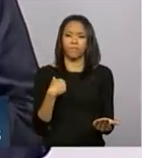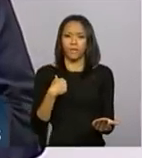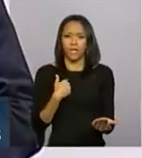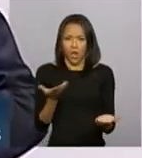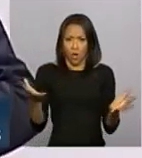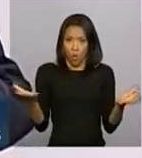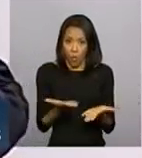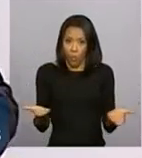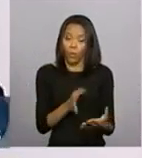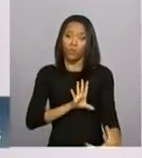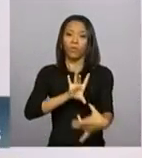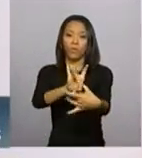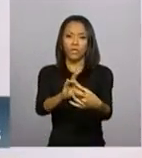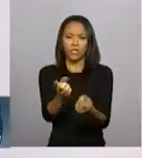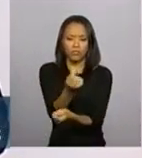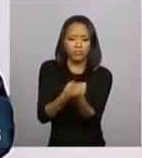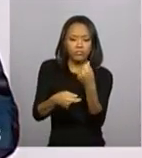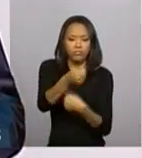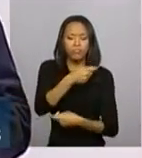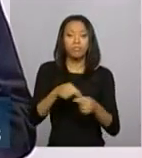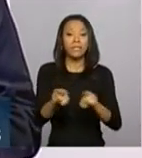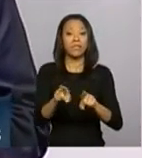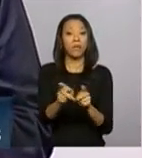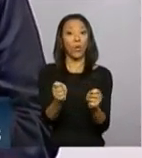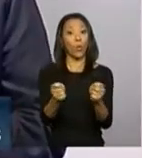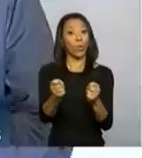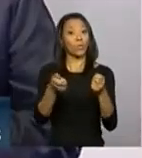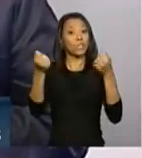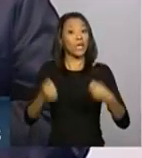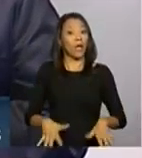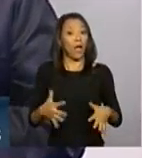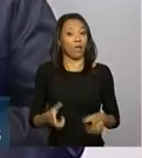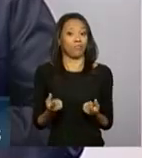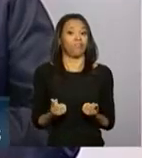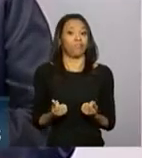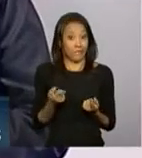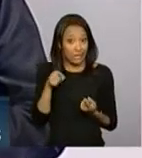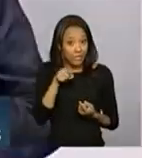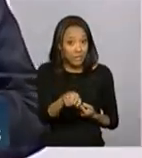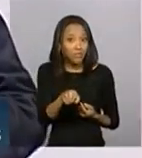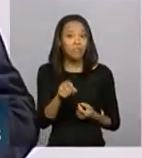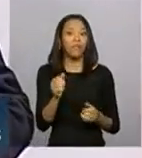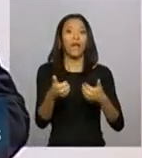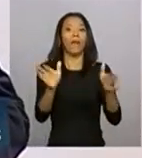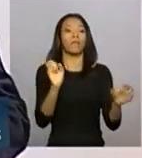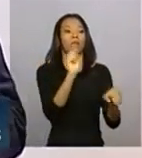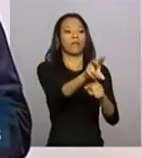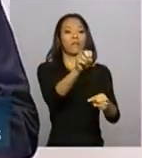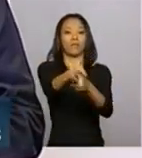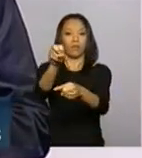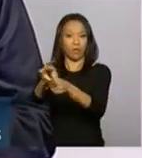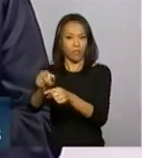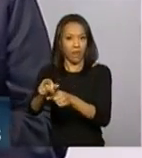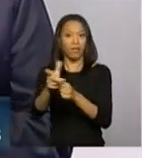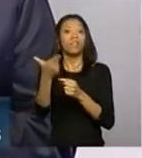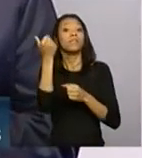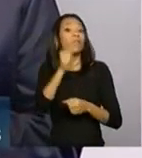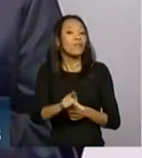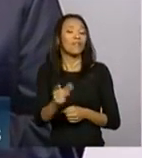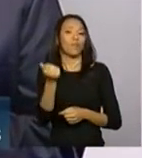economia e contenção de despesas, tudo isso significa empregos, salário e renda para os